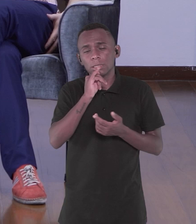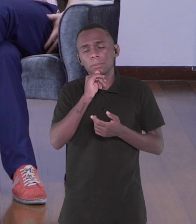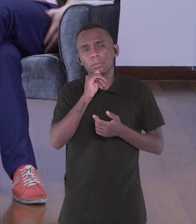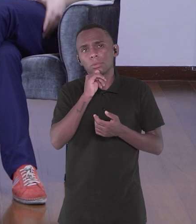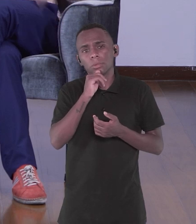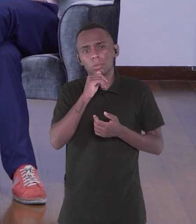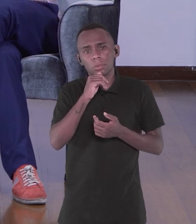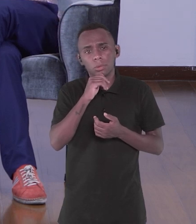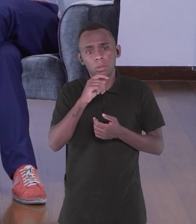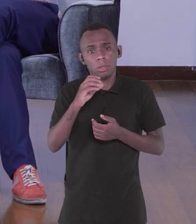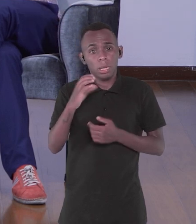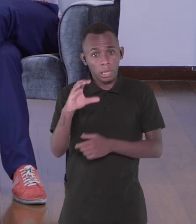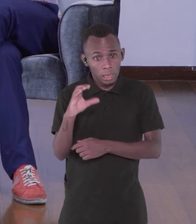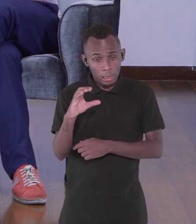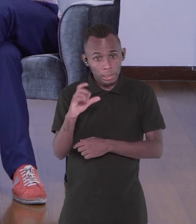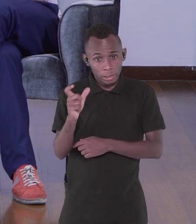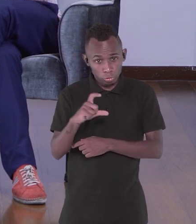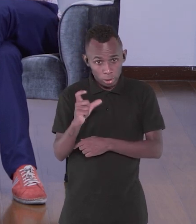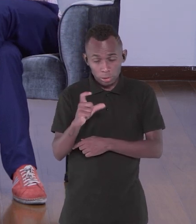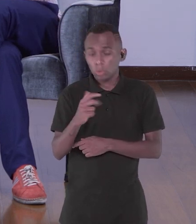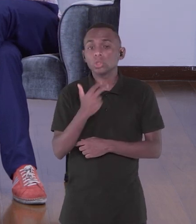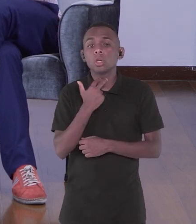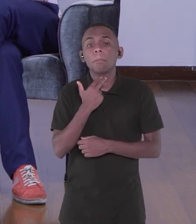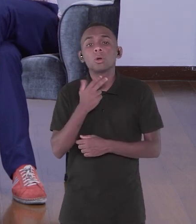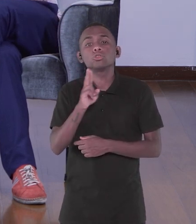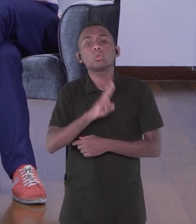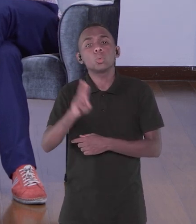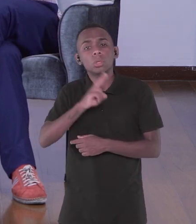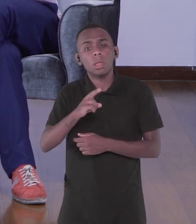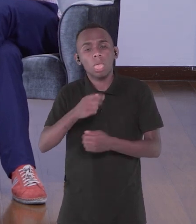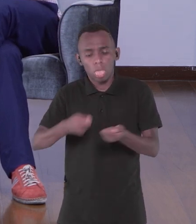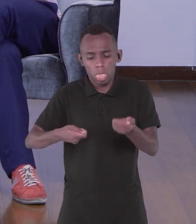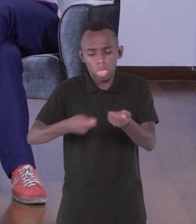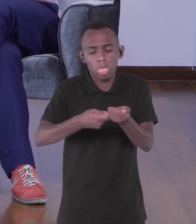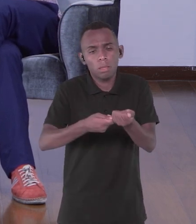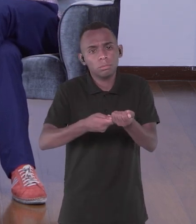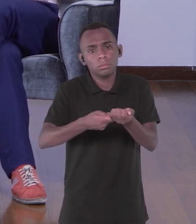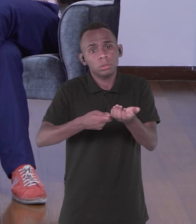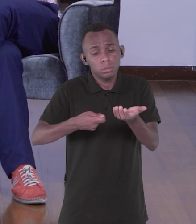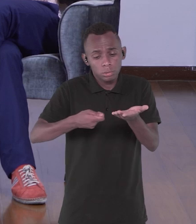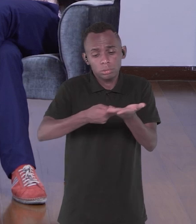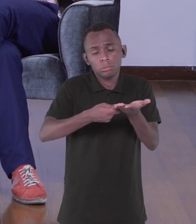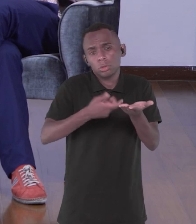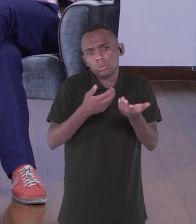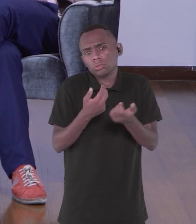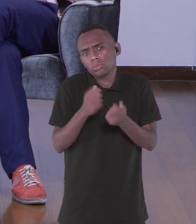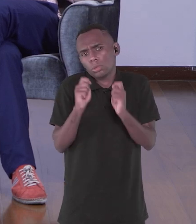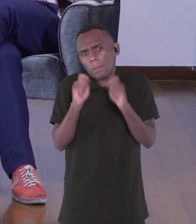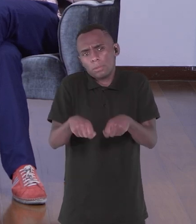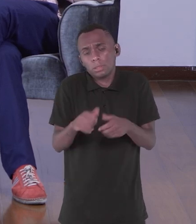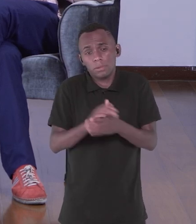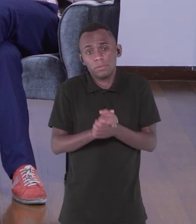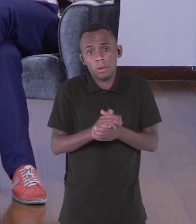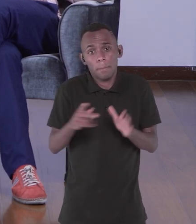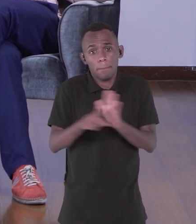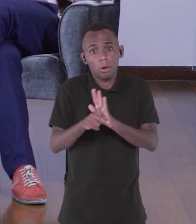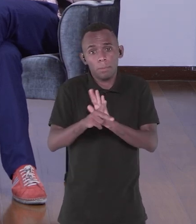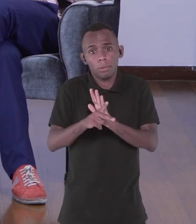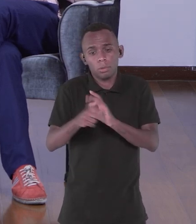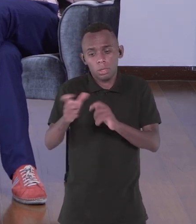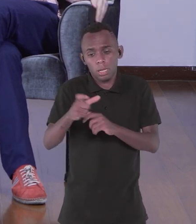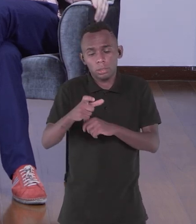crédito, porque a máquina não funciona, não aceita Visa, não aceita Mastercard, não aceita nenhum cartão de crédito